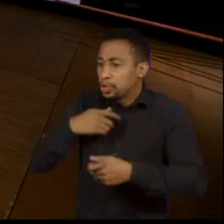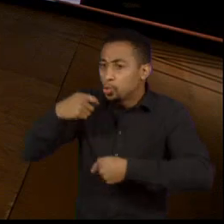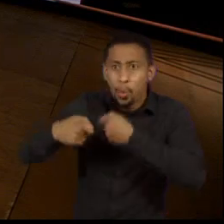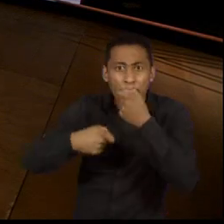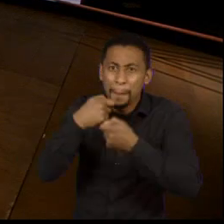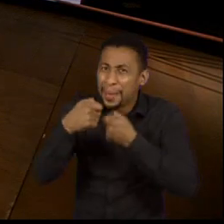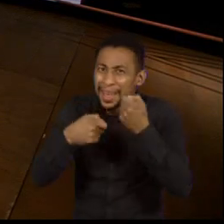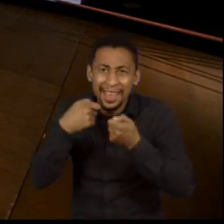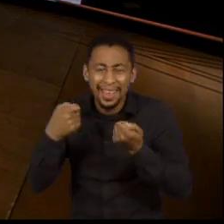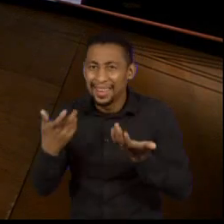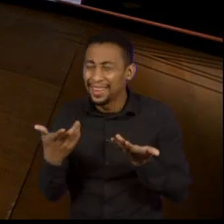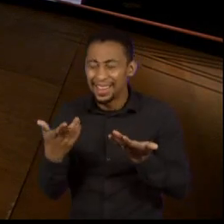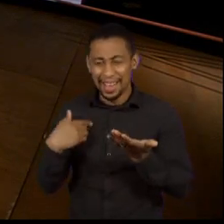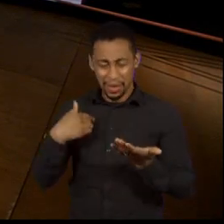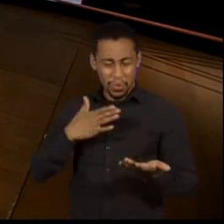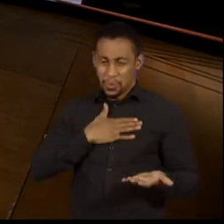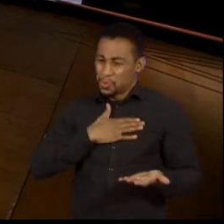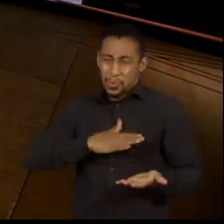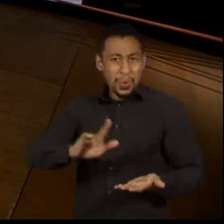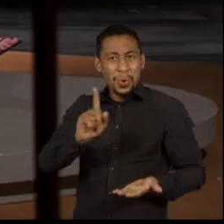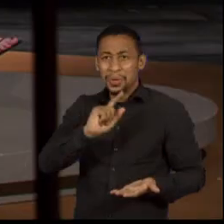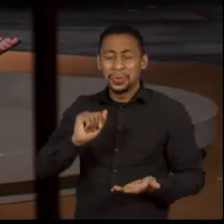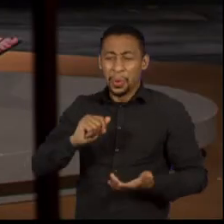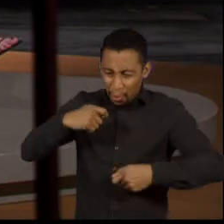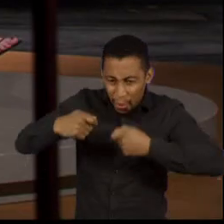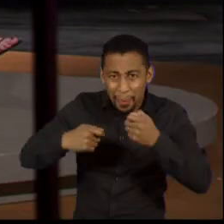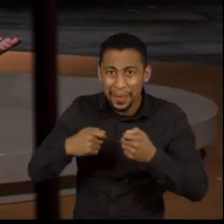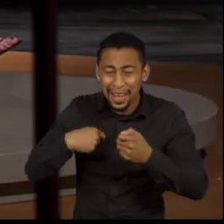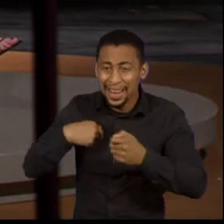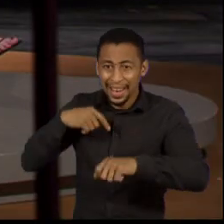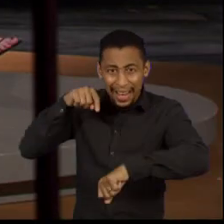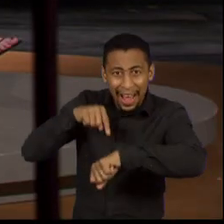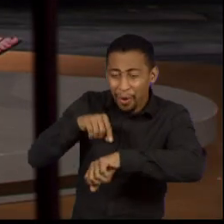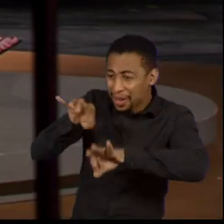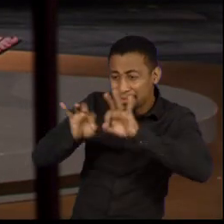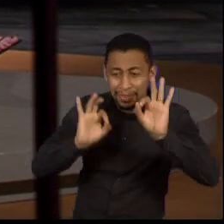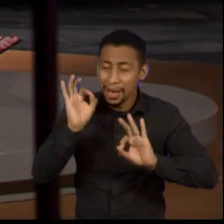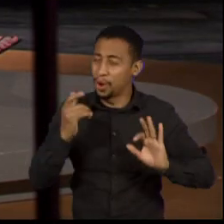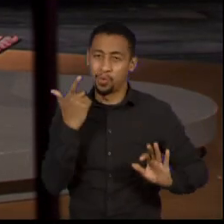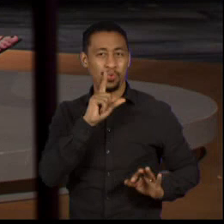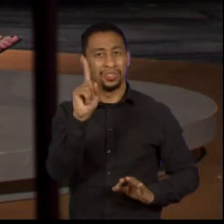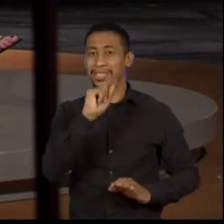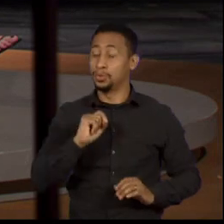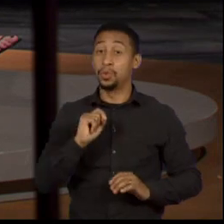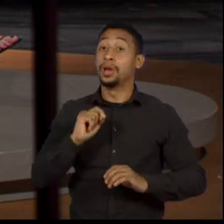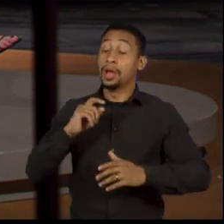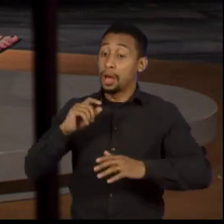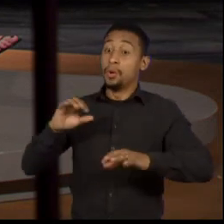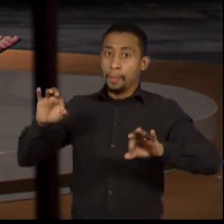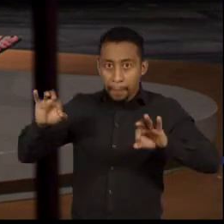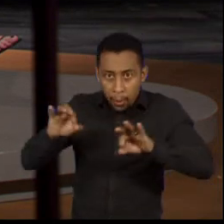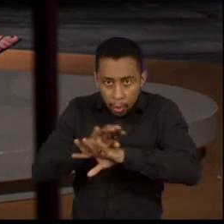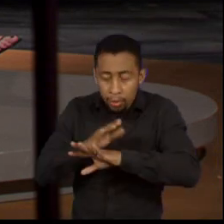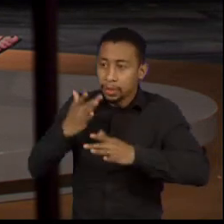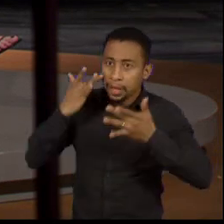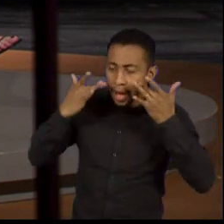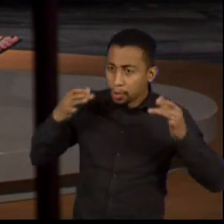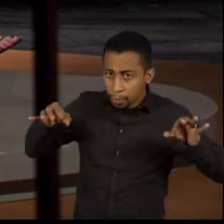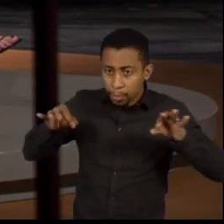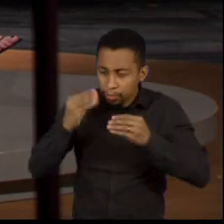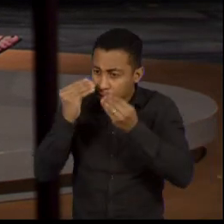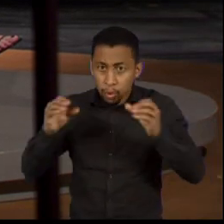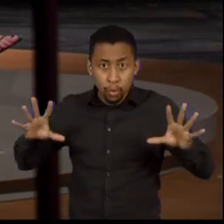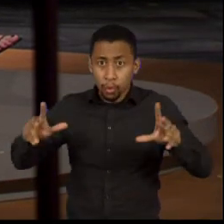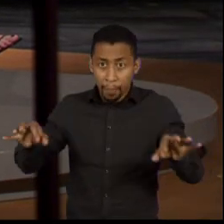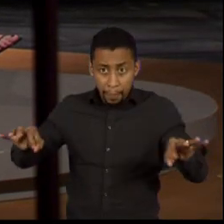consigo, eu só vou comer depois da peça e vou dormir muito mais tarde, porque é como